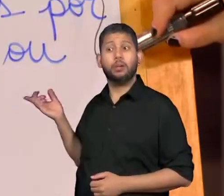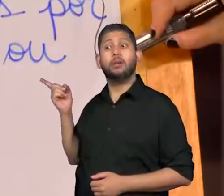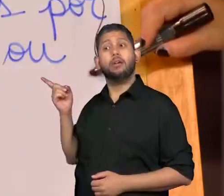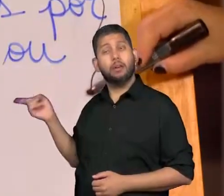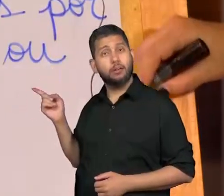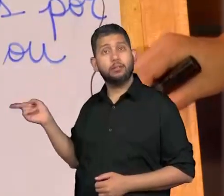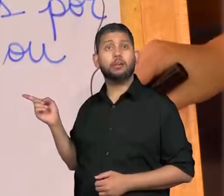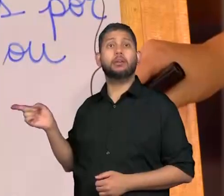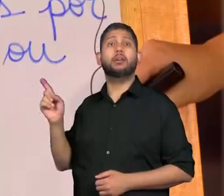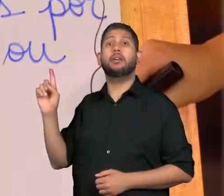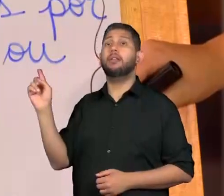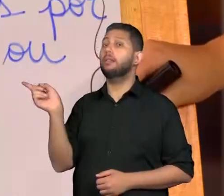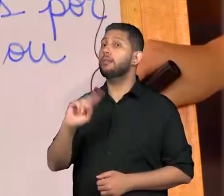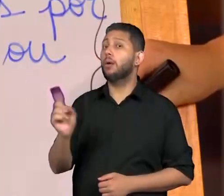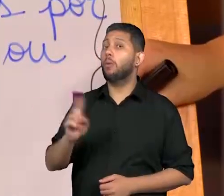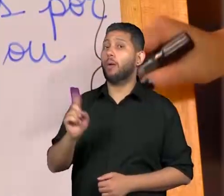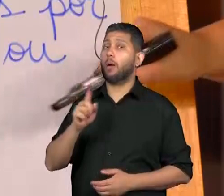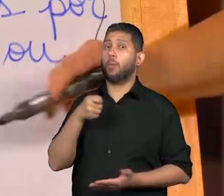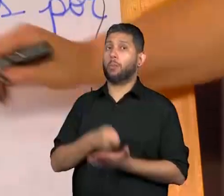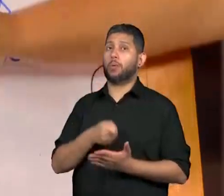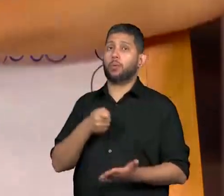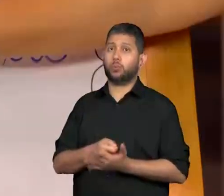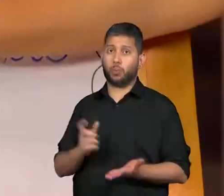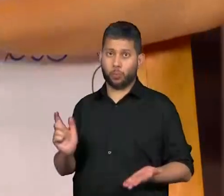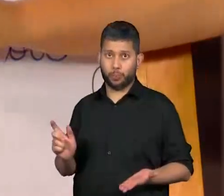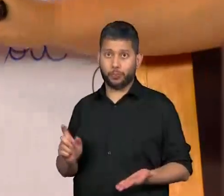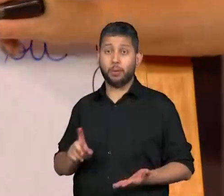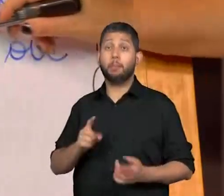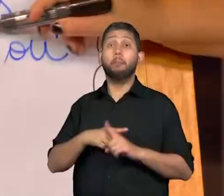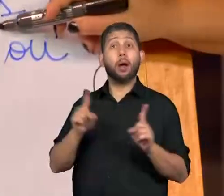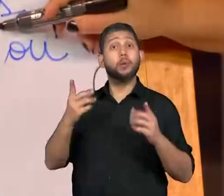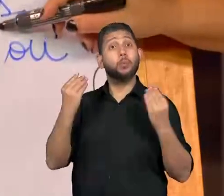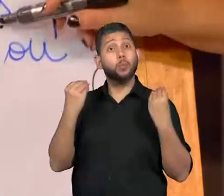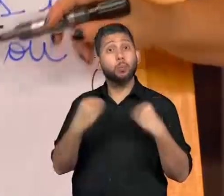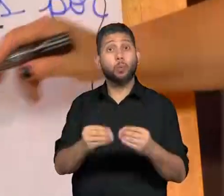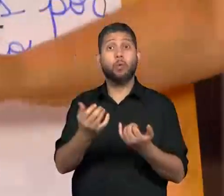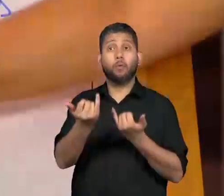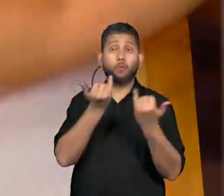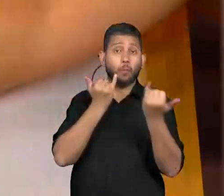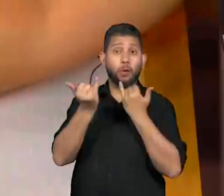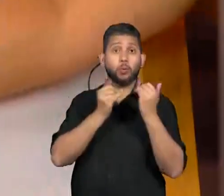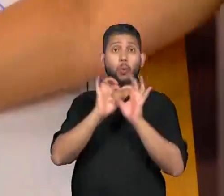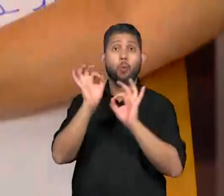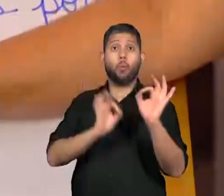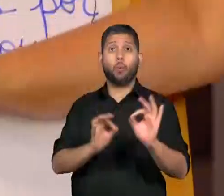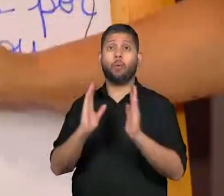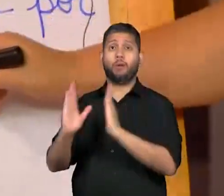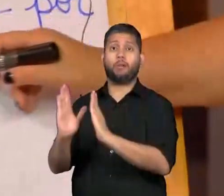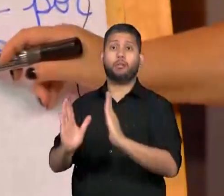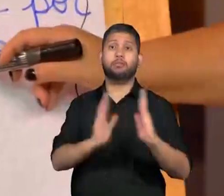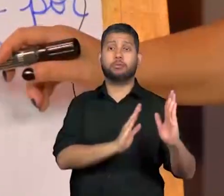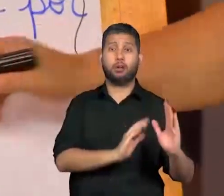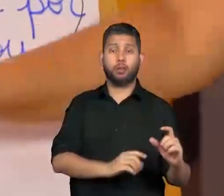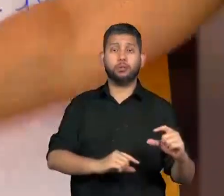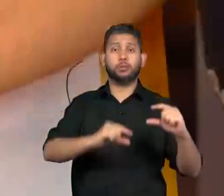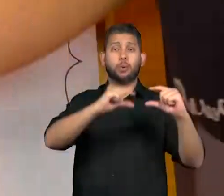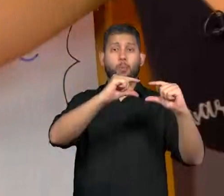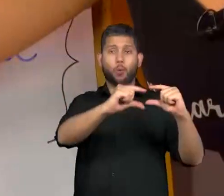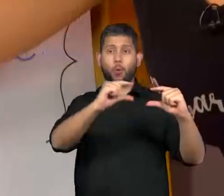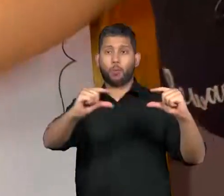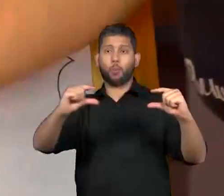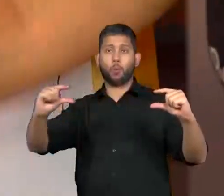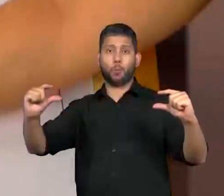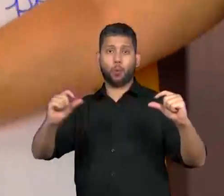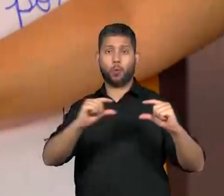é obrigatório, depende do formato. Informações organizadas por meio de organogramas